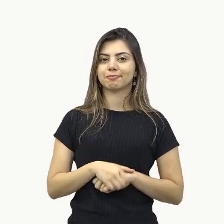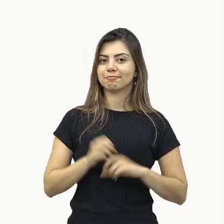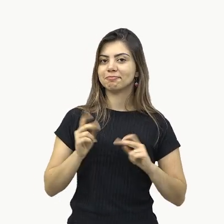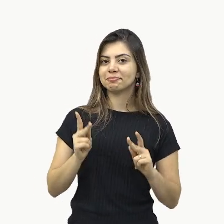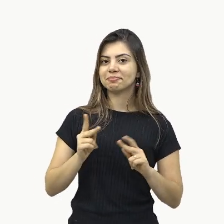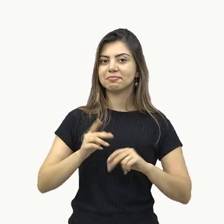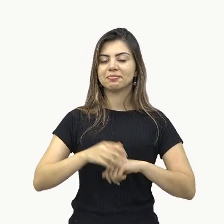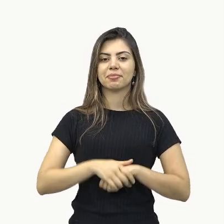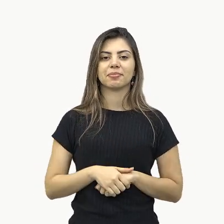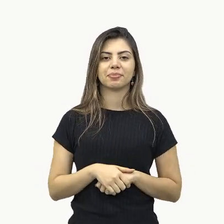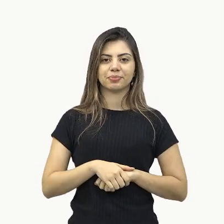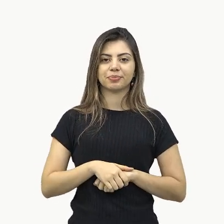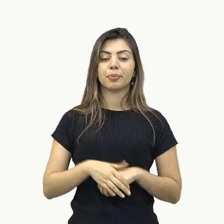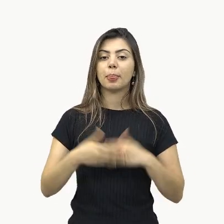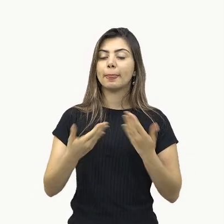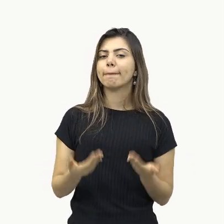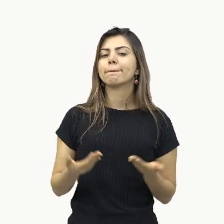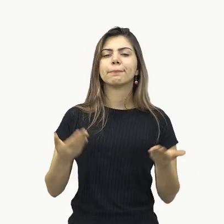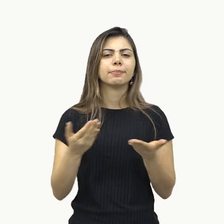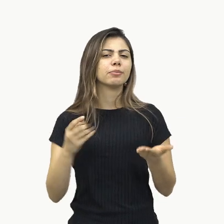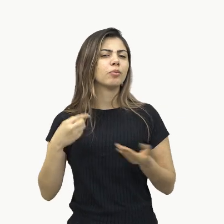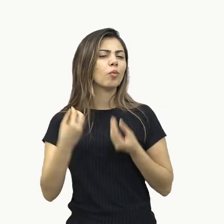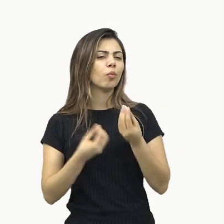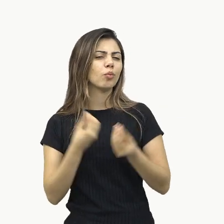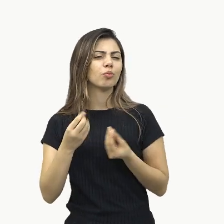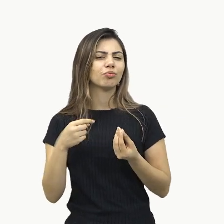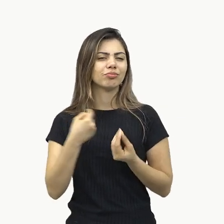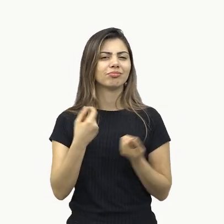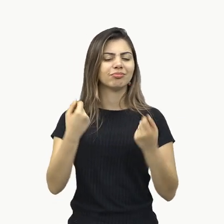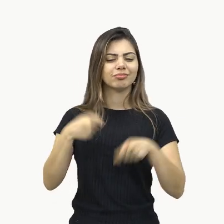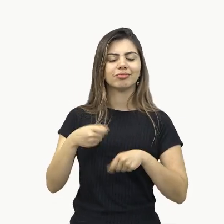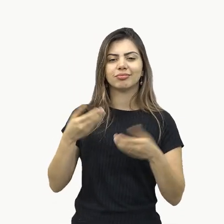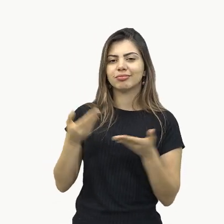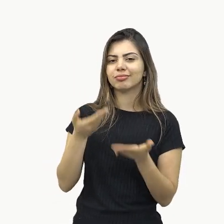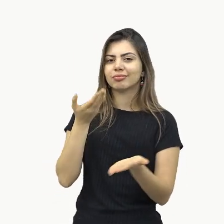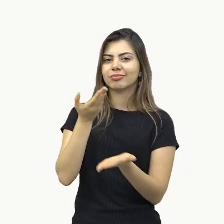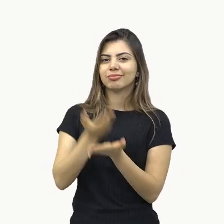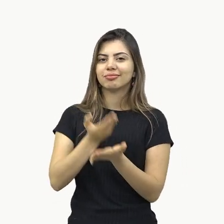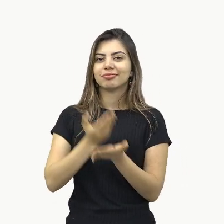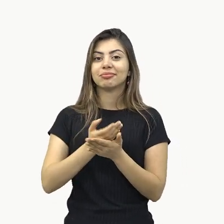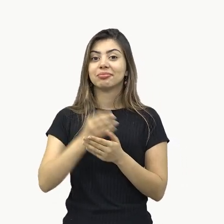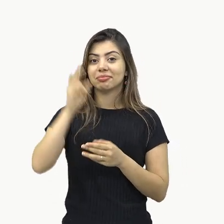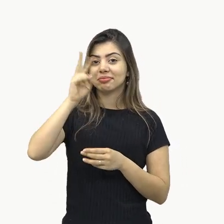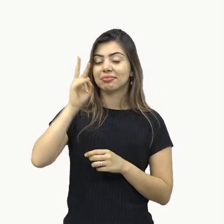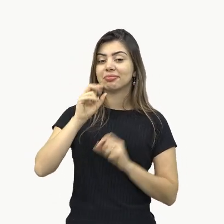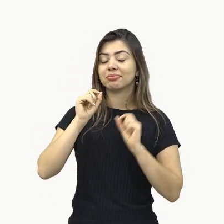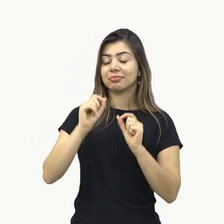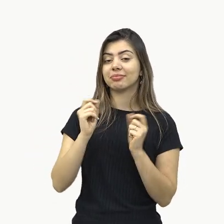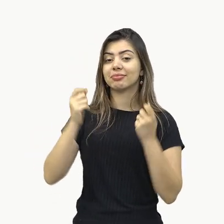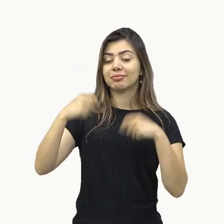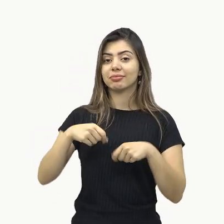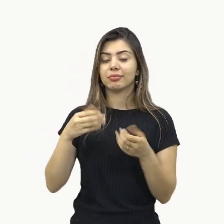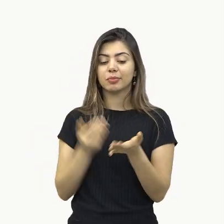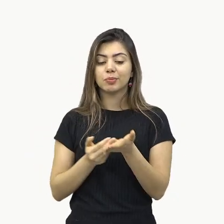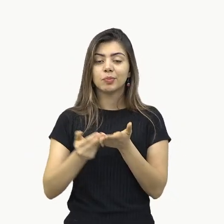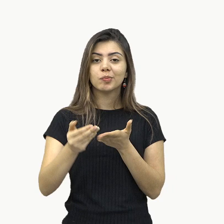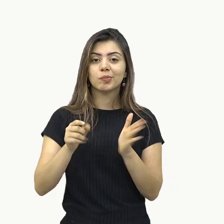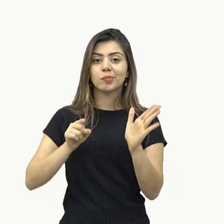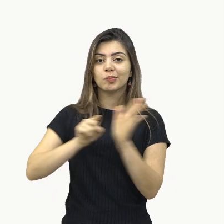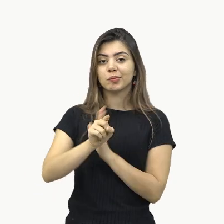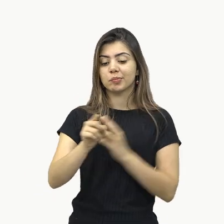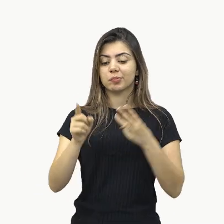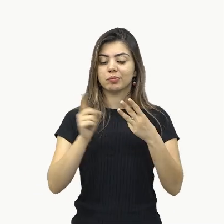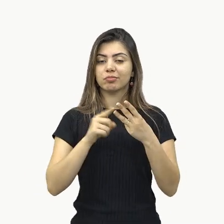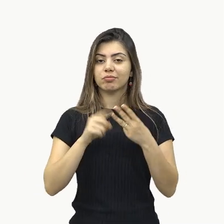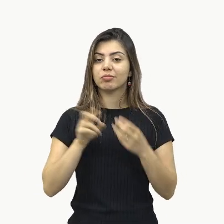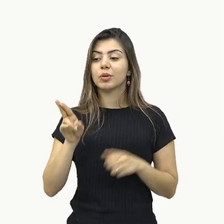bom? Pois bem, agora a gente vai se debruçar sobre a pergunta que introduz o nome de